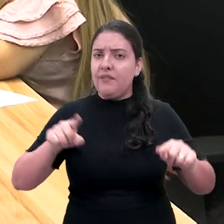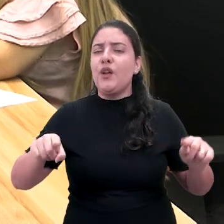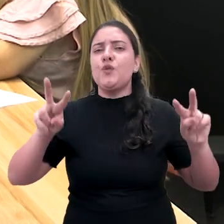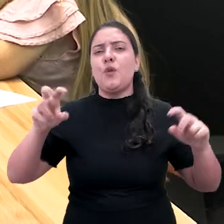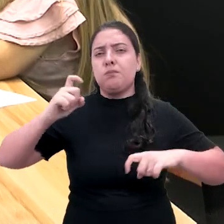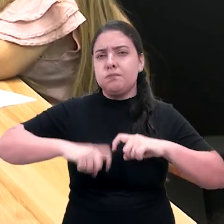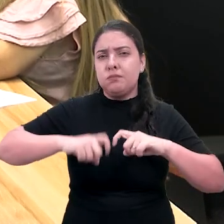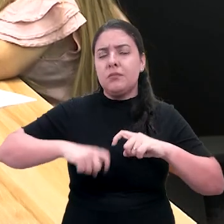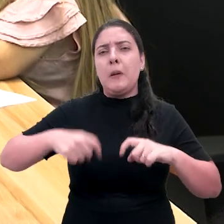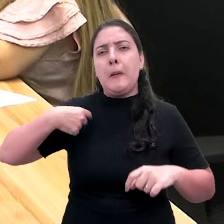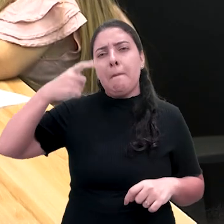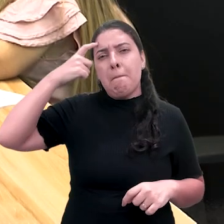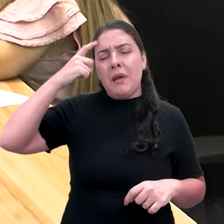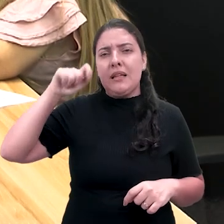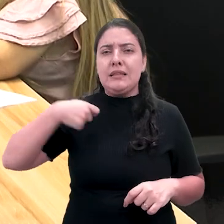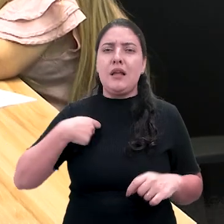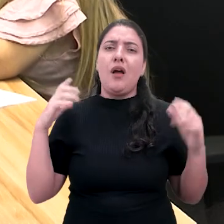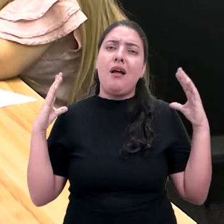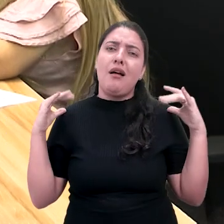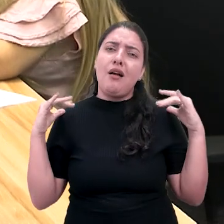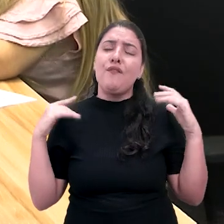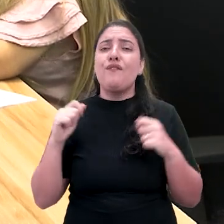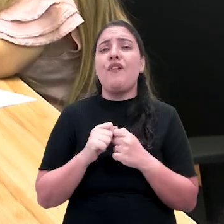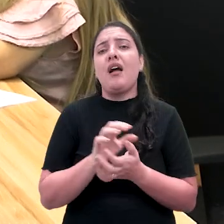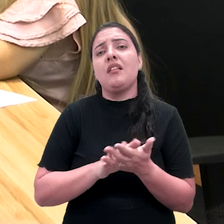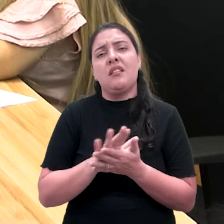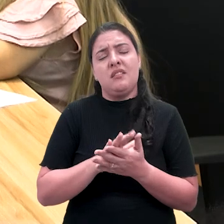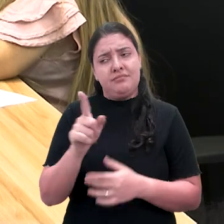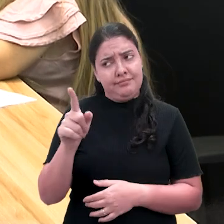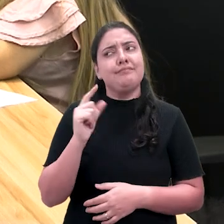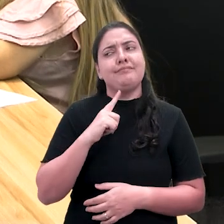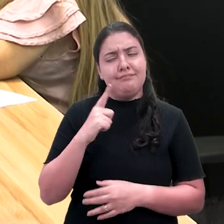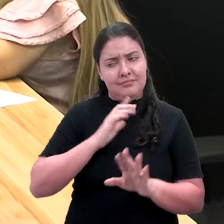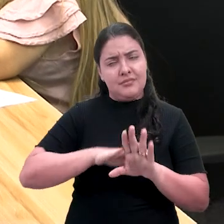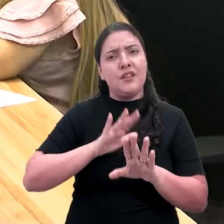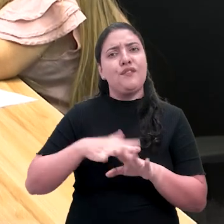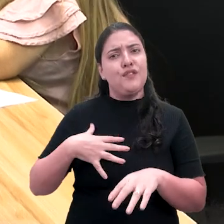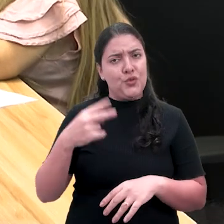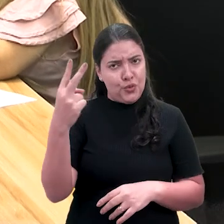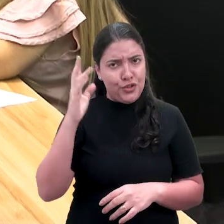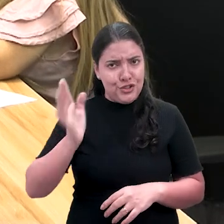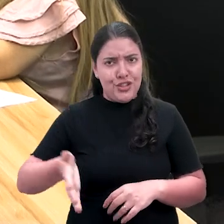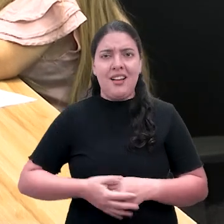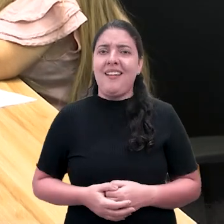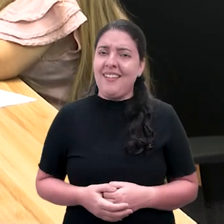Né? Porque parece que é anjo. Os anjinhos. Não fazem nada, vai vendo. 2 meninos já. Então, a